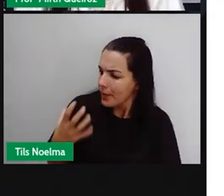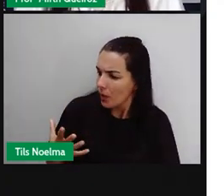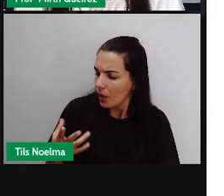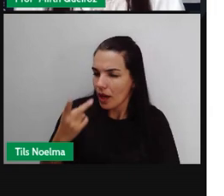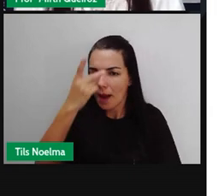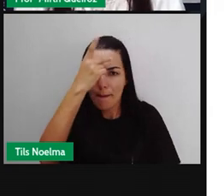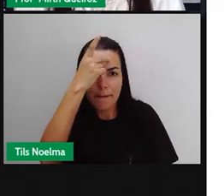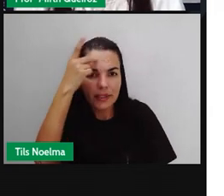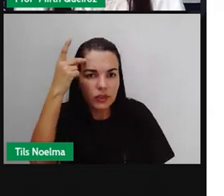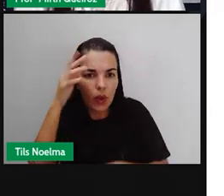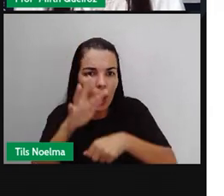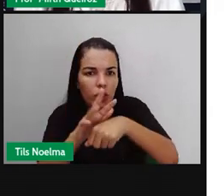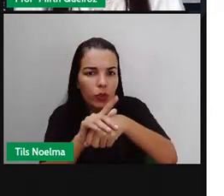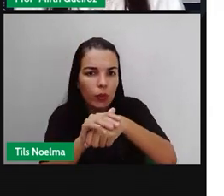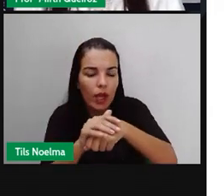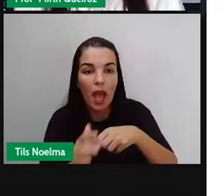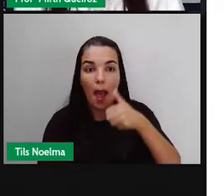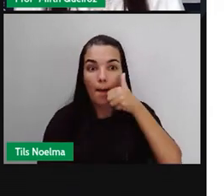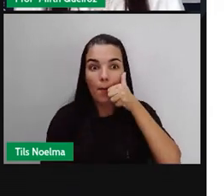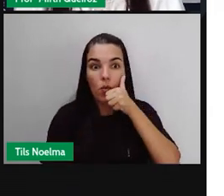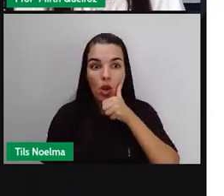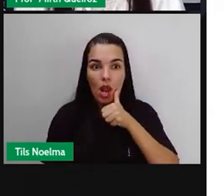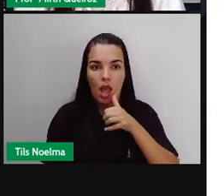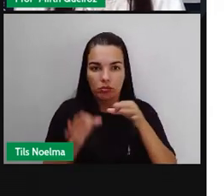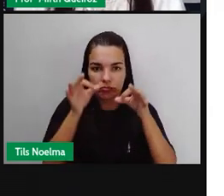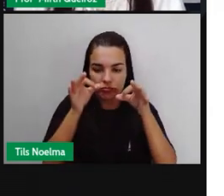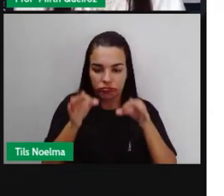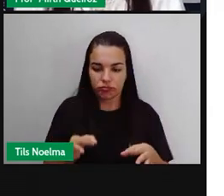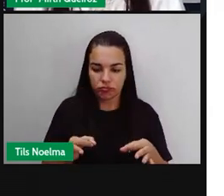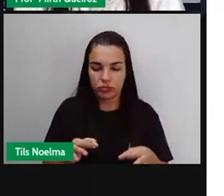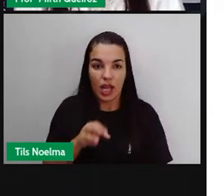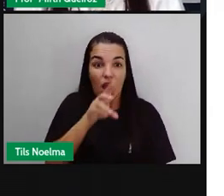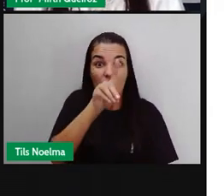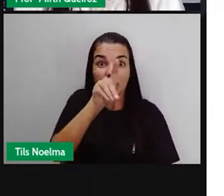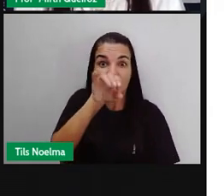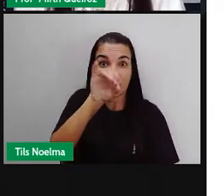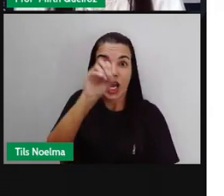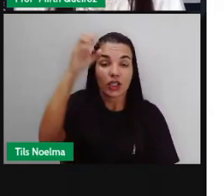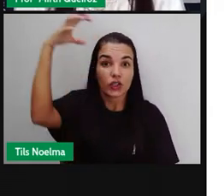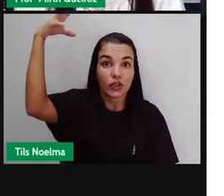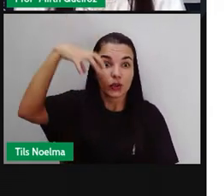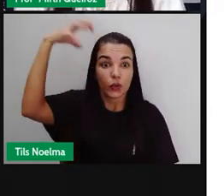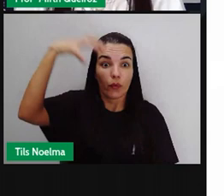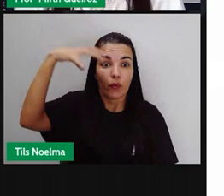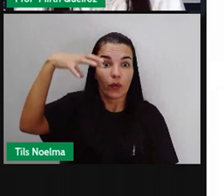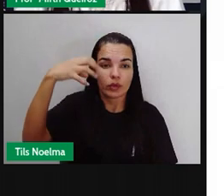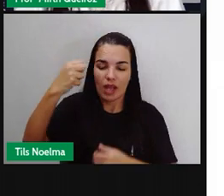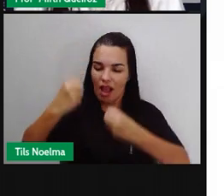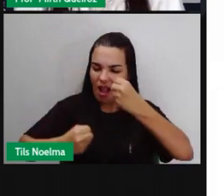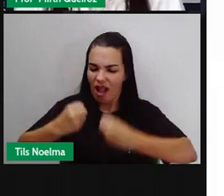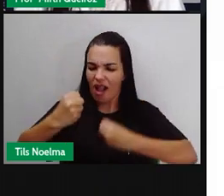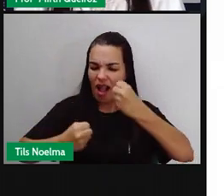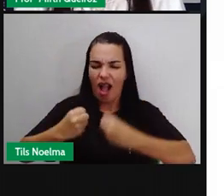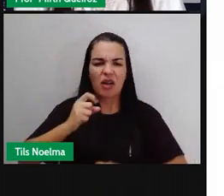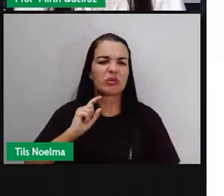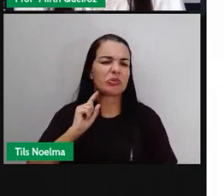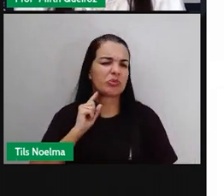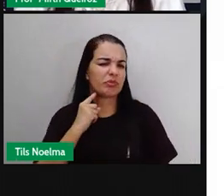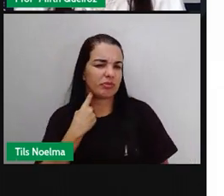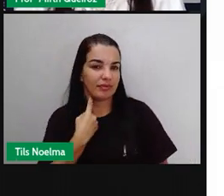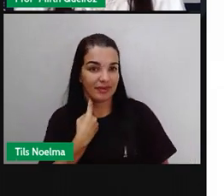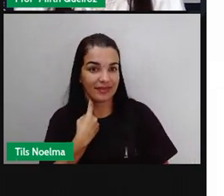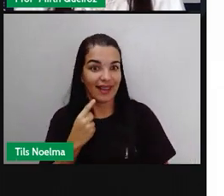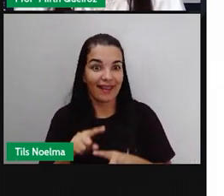doente. Mulher, honesta. Dia, chuvoso. Carro, sujo. Então,